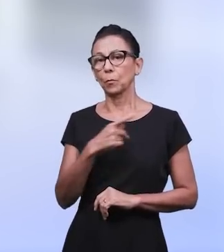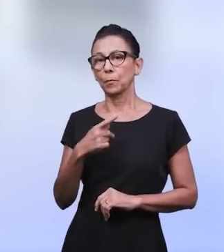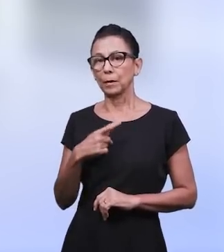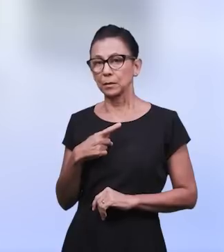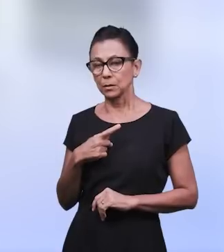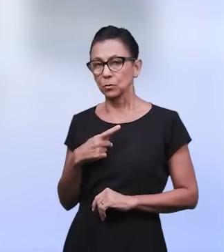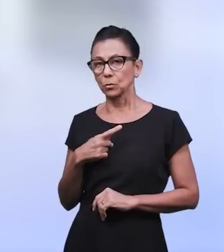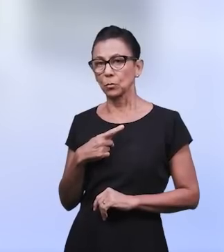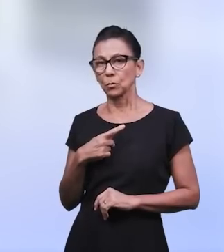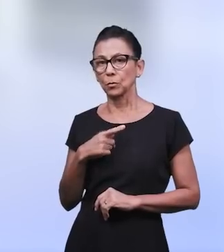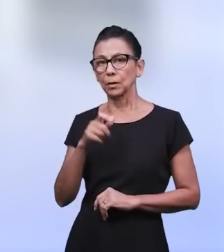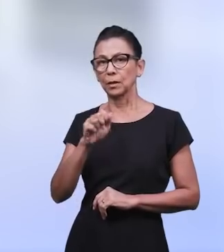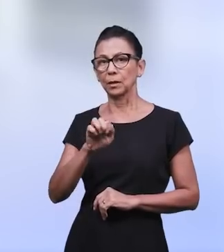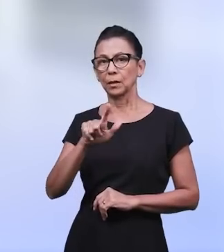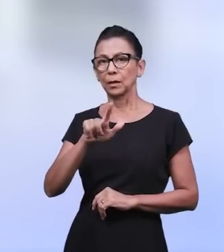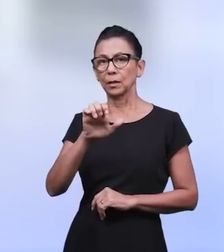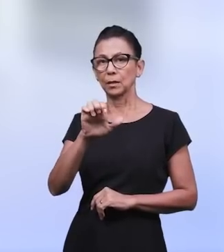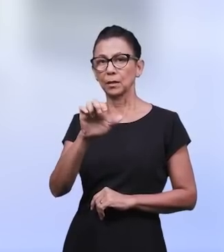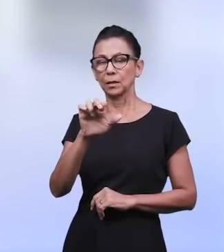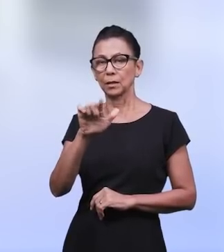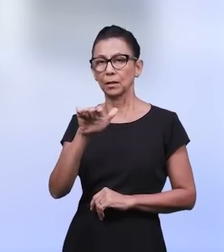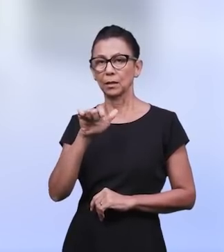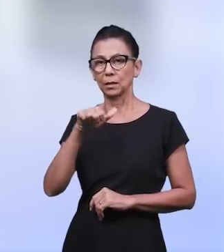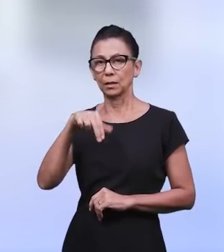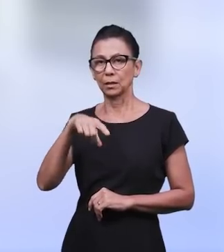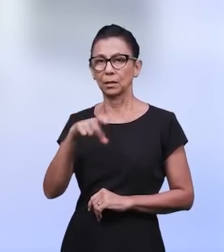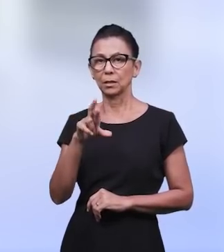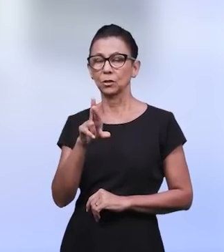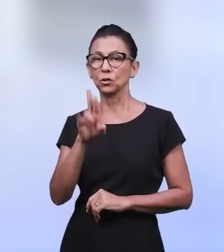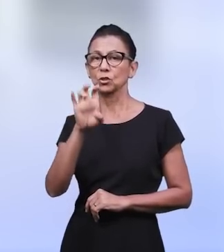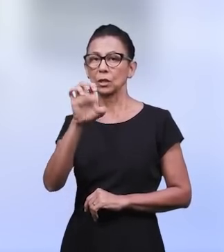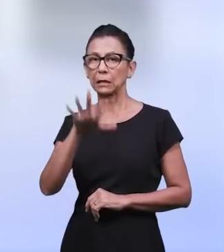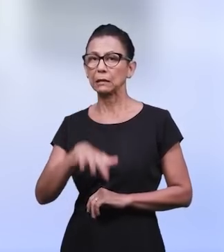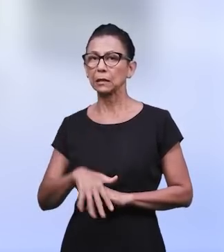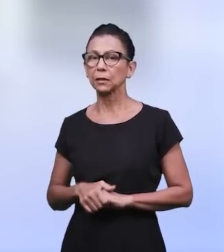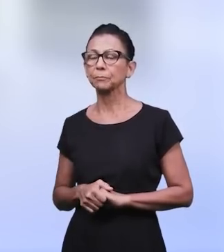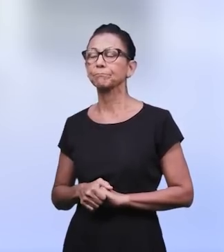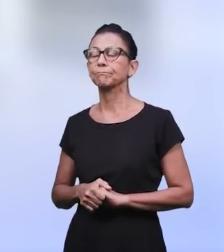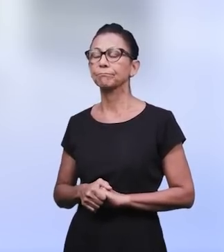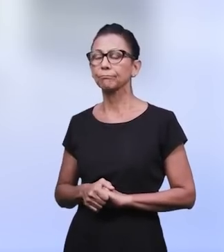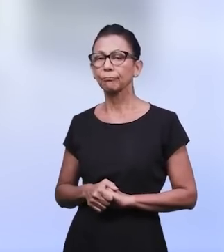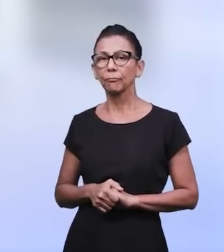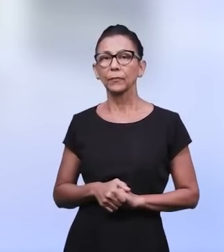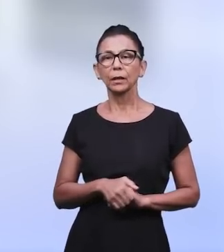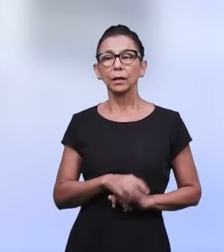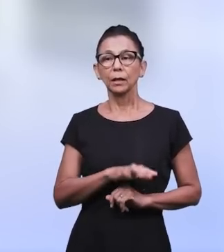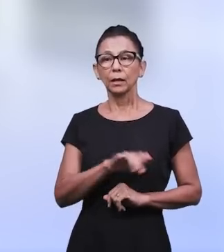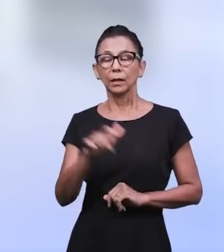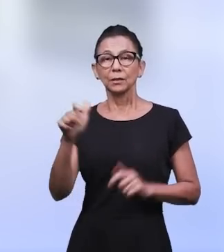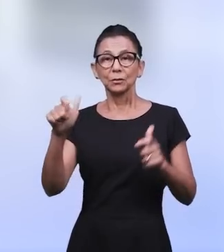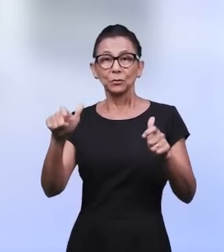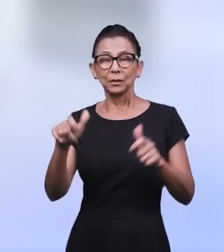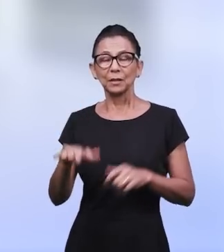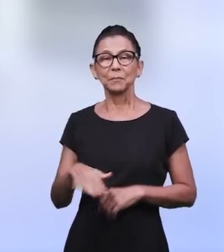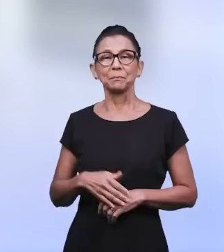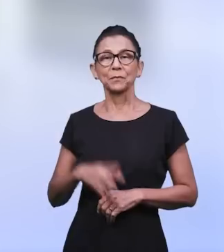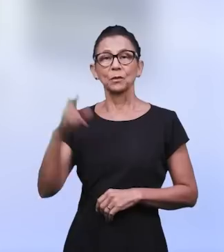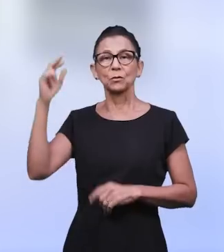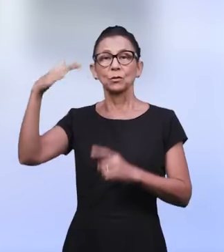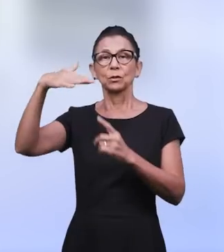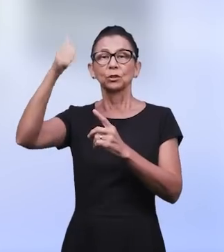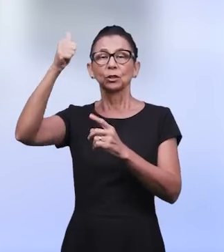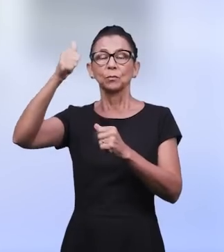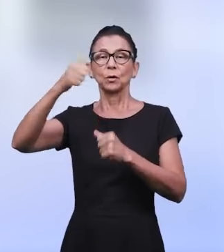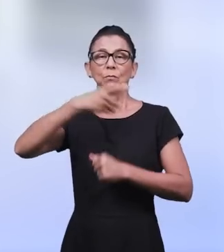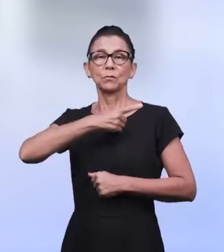grande bênção ao chamar um irmão para o exercício do diaconato. Uma alegria para os irmãos da igreja local.